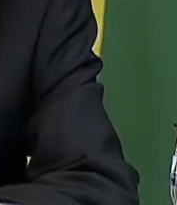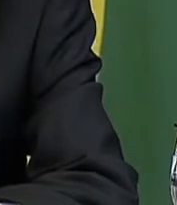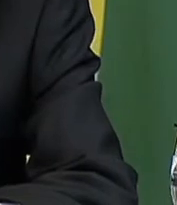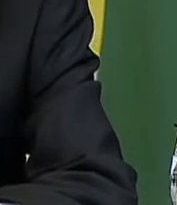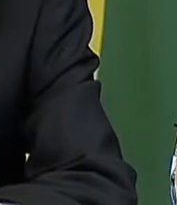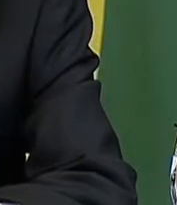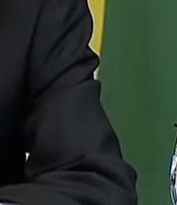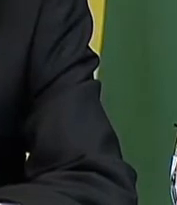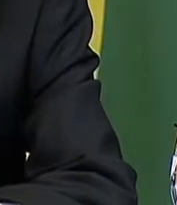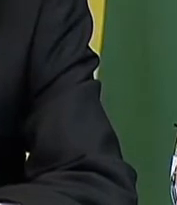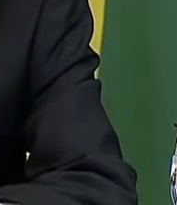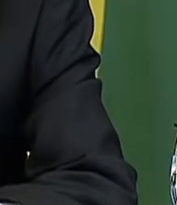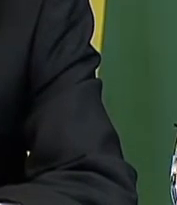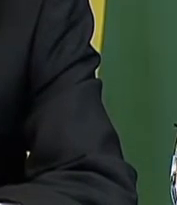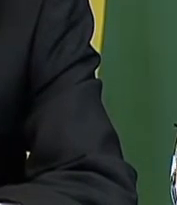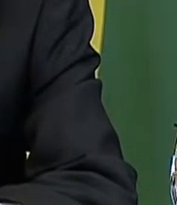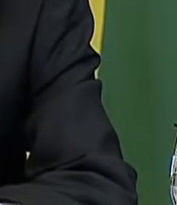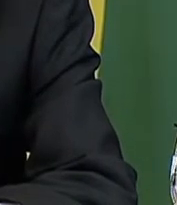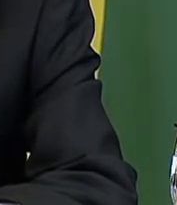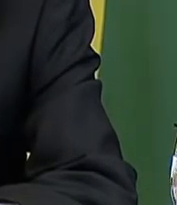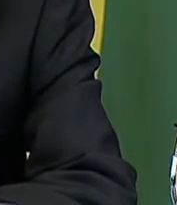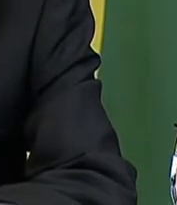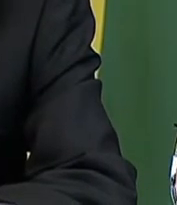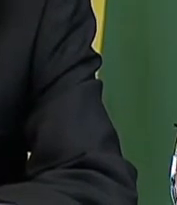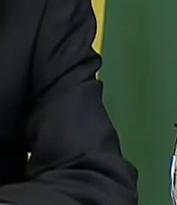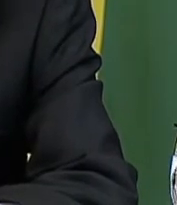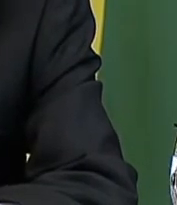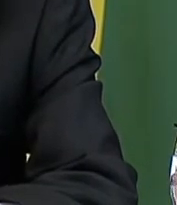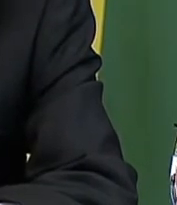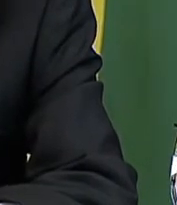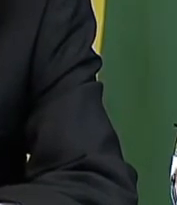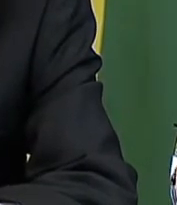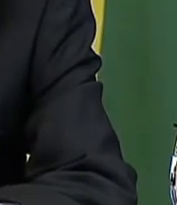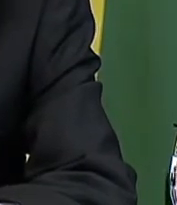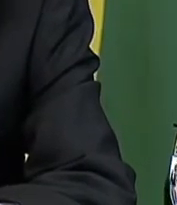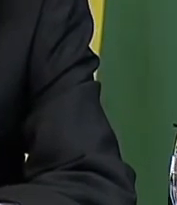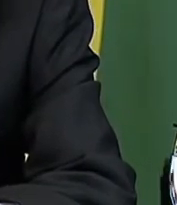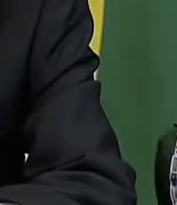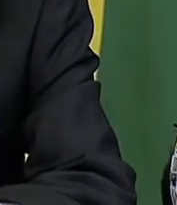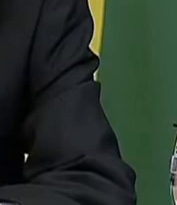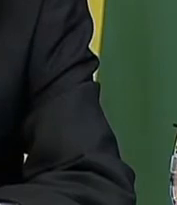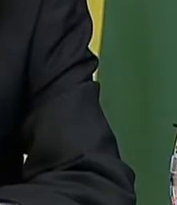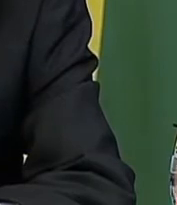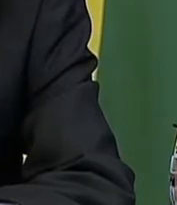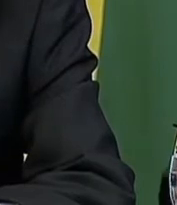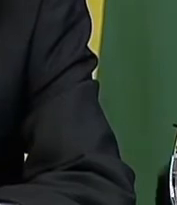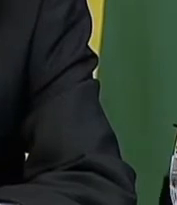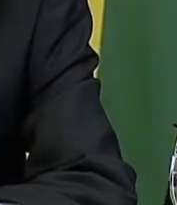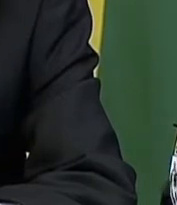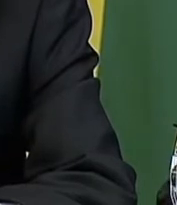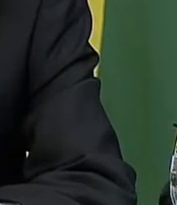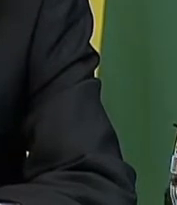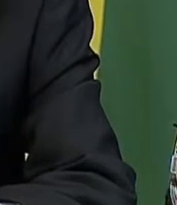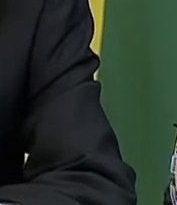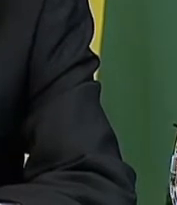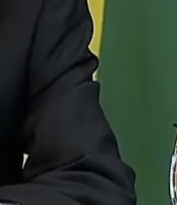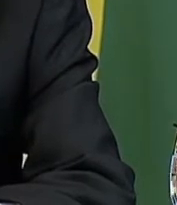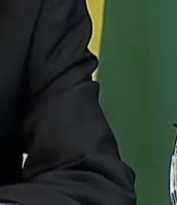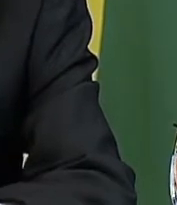Energética. Nós constituímos no Ministério uma comissão que foi presidida